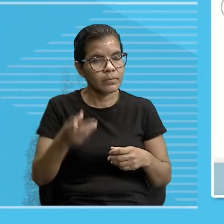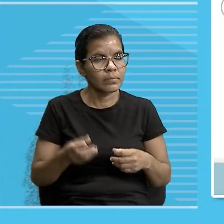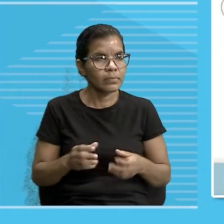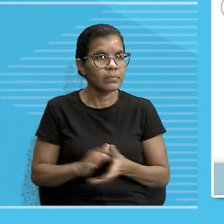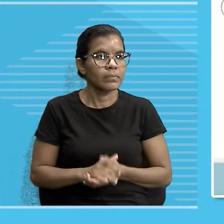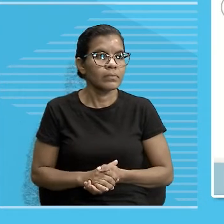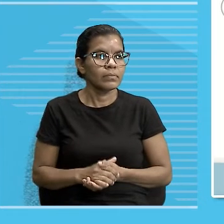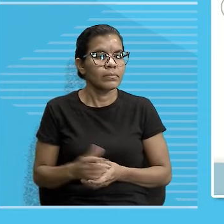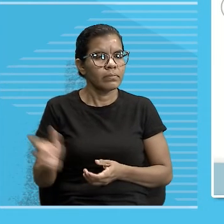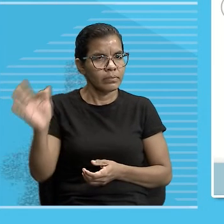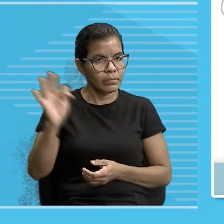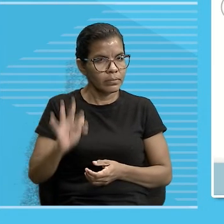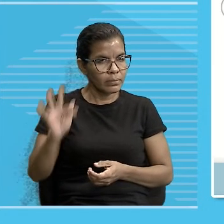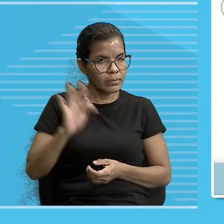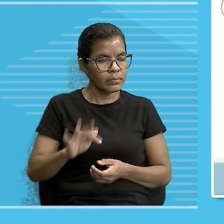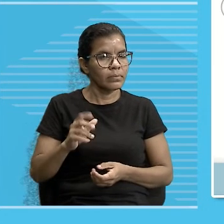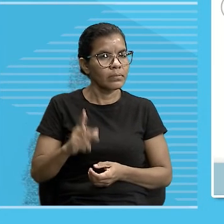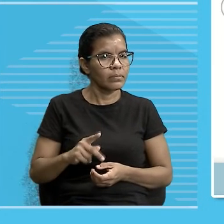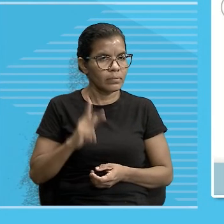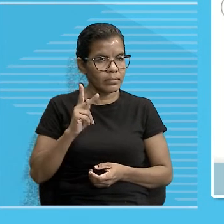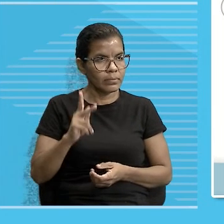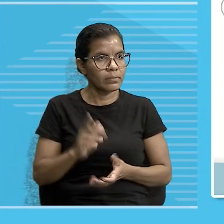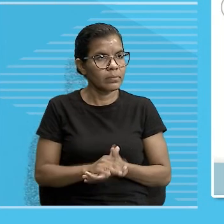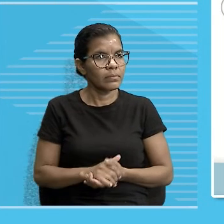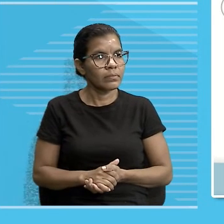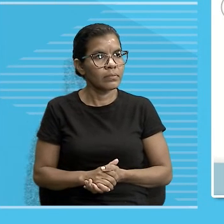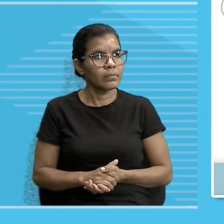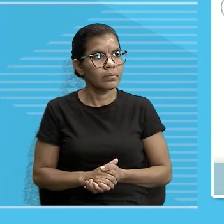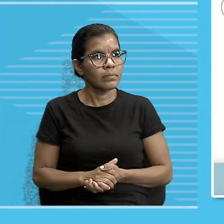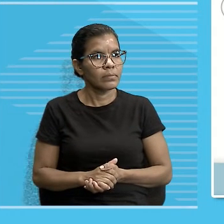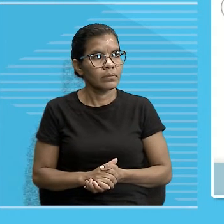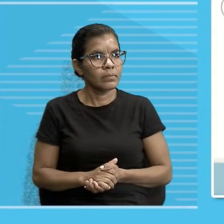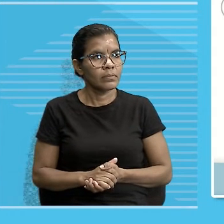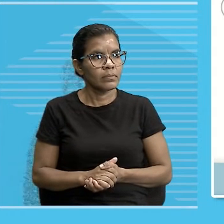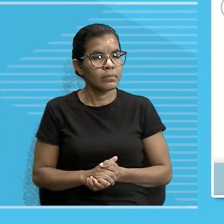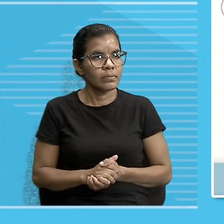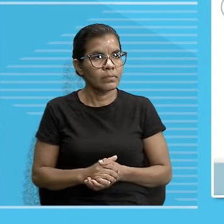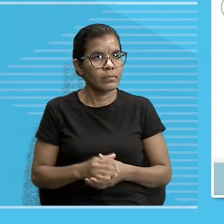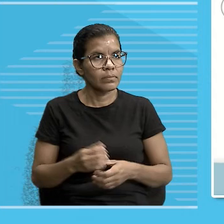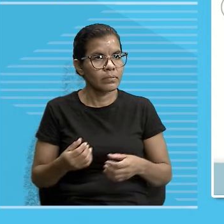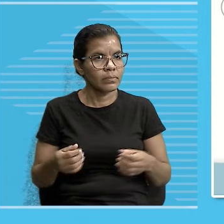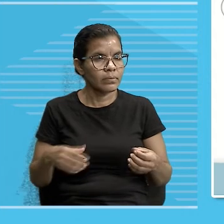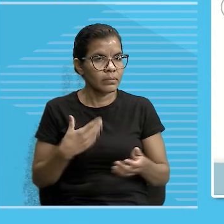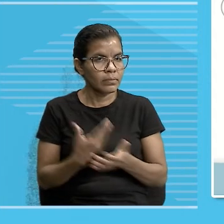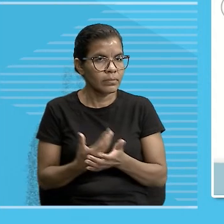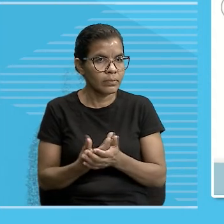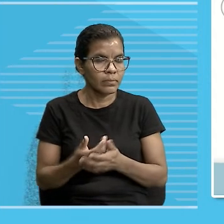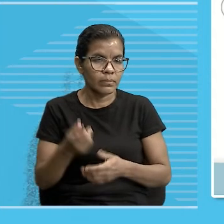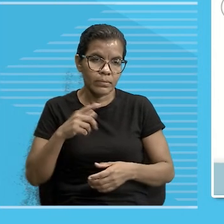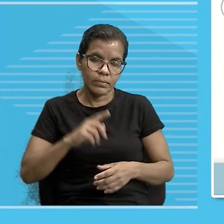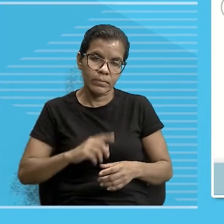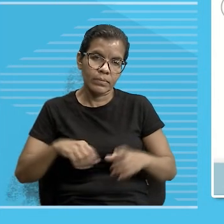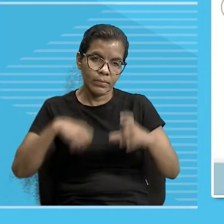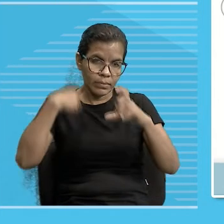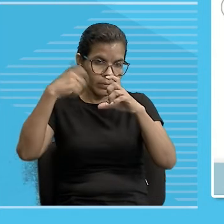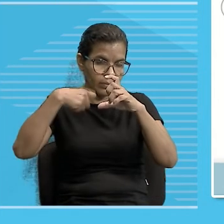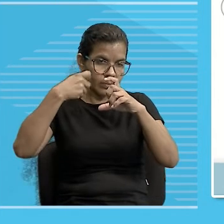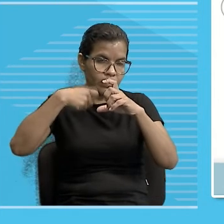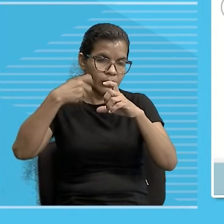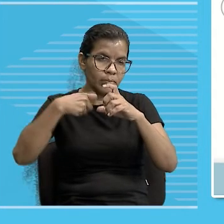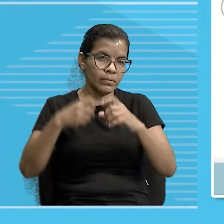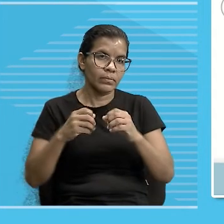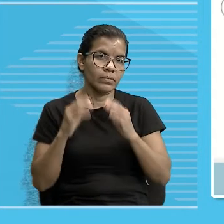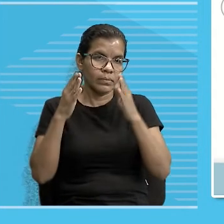comentar. Beleza? Aí, como eu falei para vocês, na nossa aula não presencial,